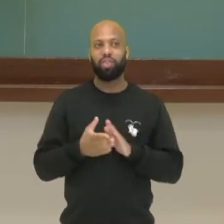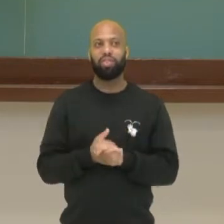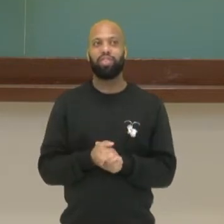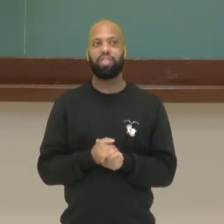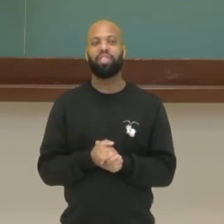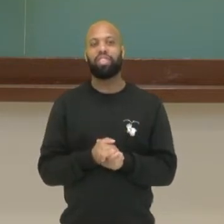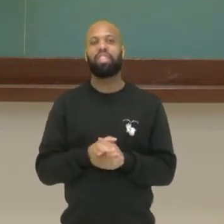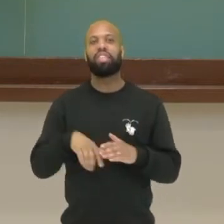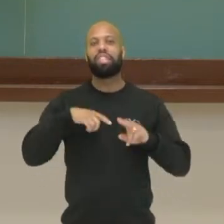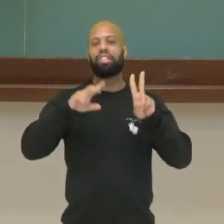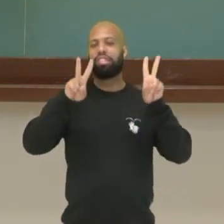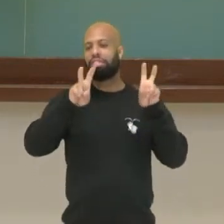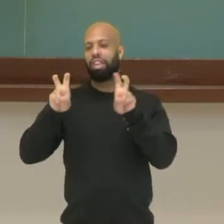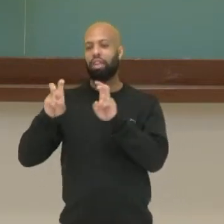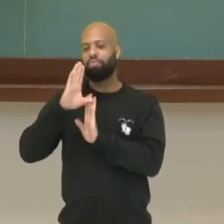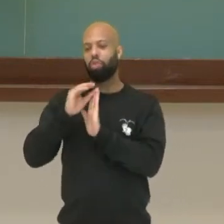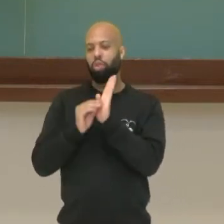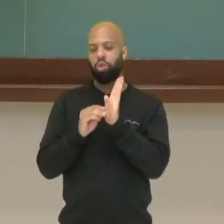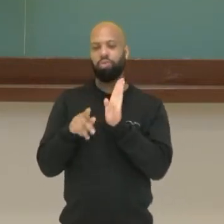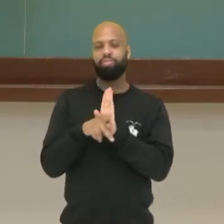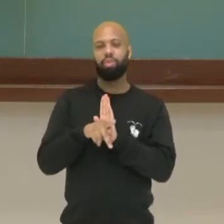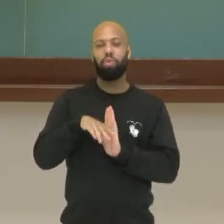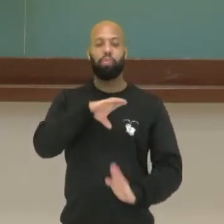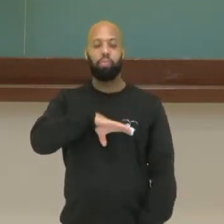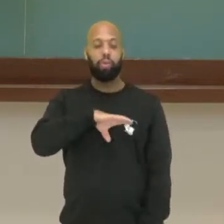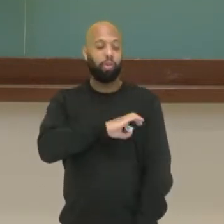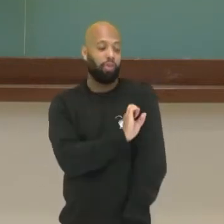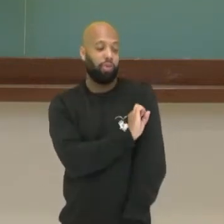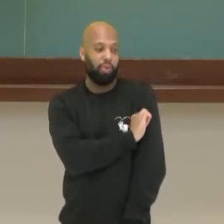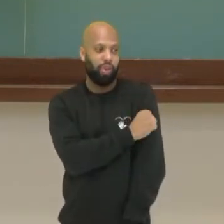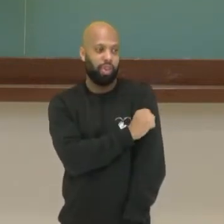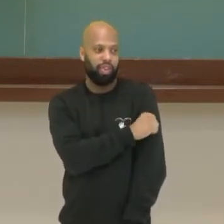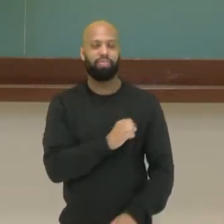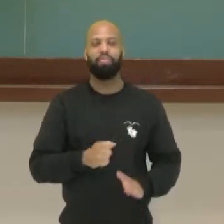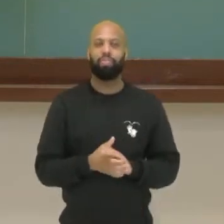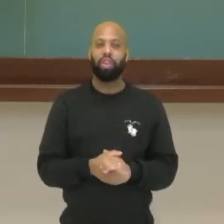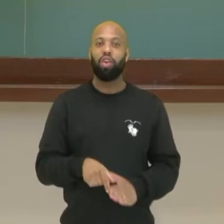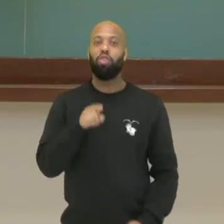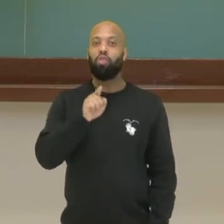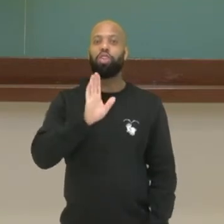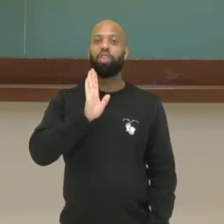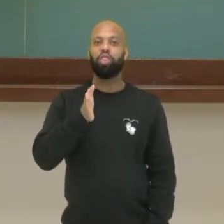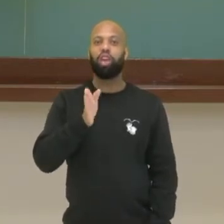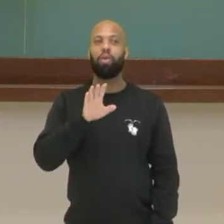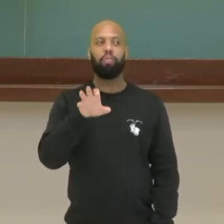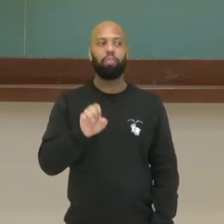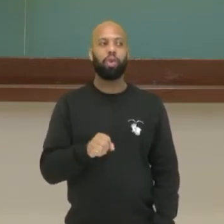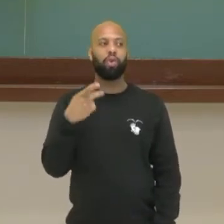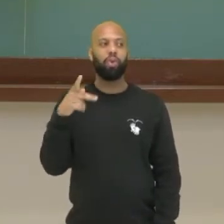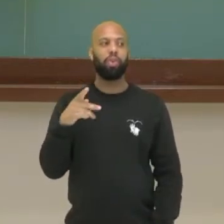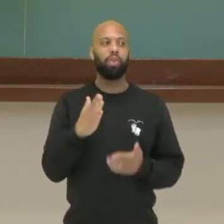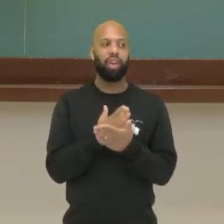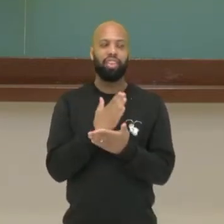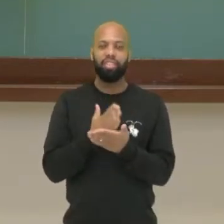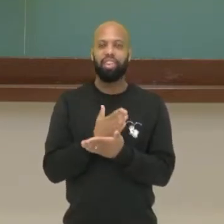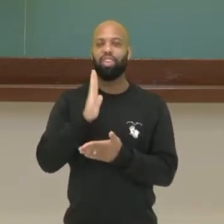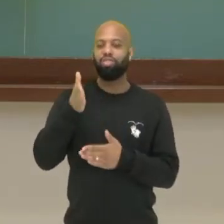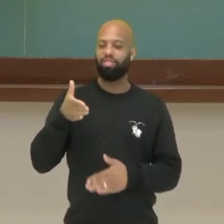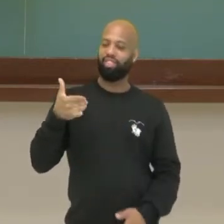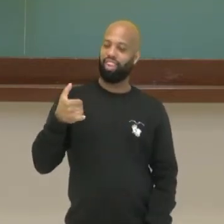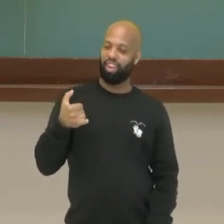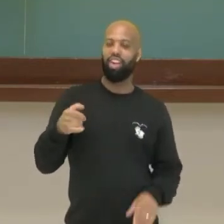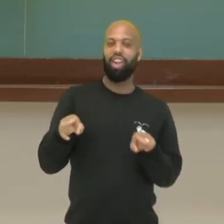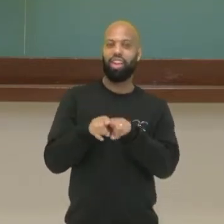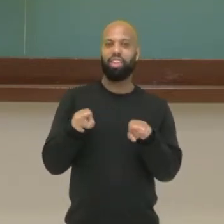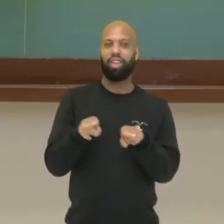pouco mais sobre os conteúdos da língua portuguesa do 8º ano. Já está com o seu caderno na mão aí? Já está com sua caneta, com